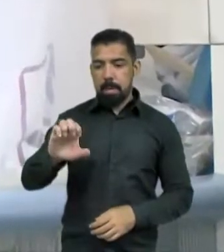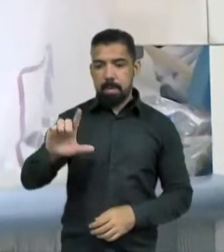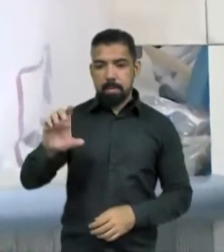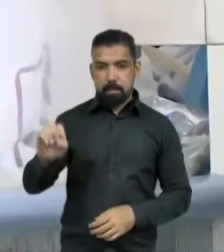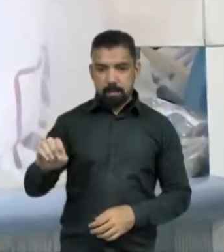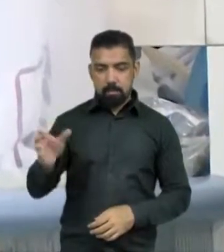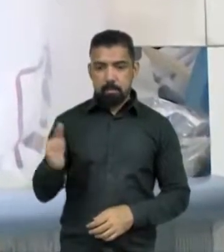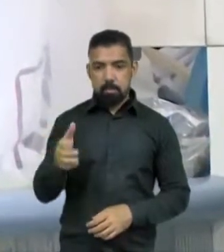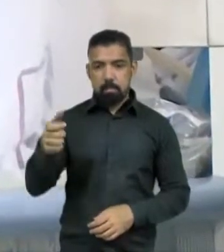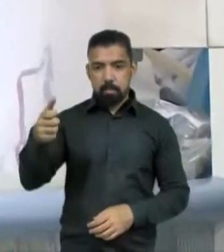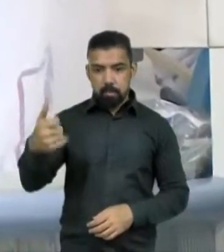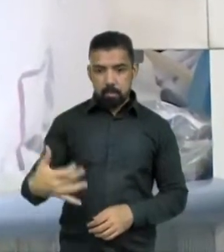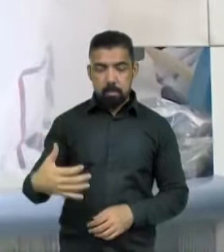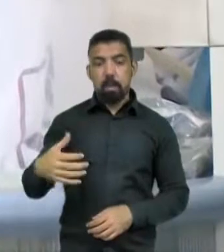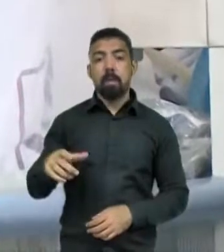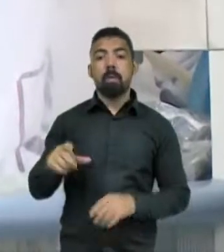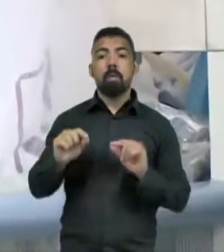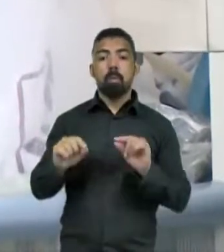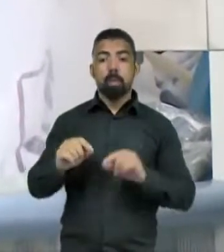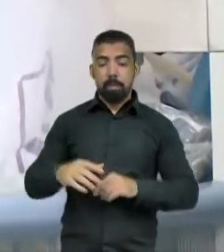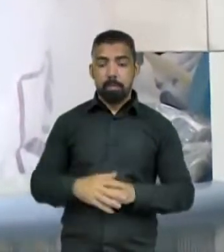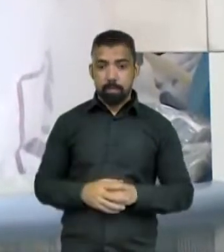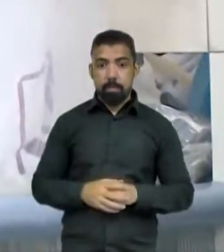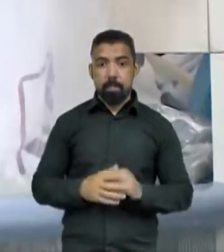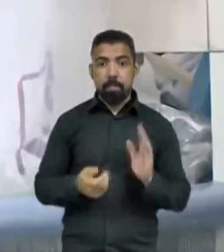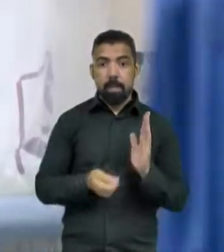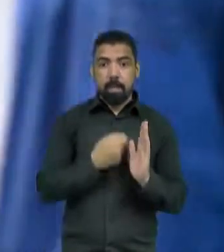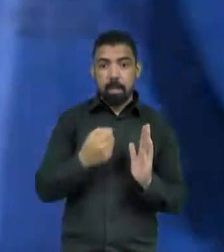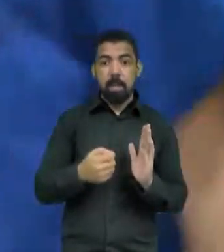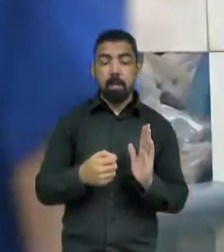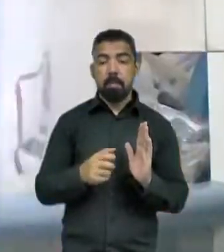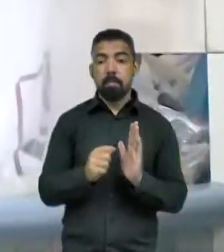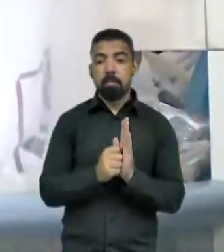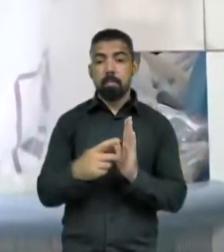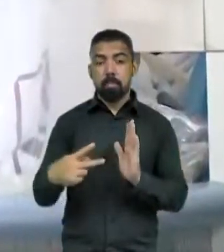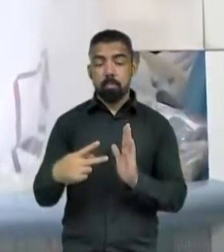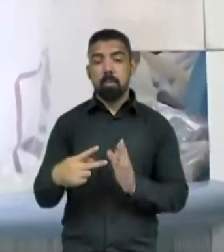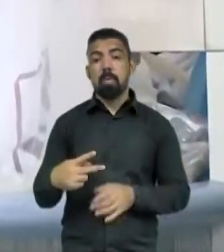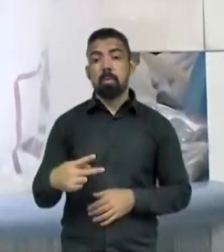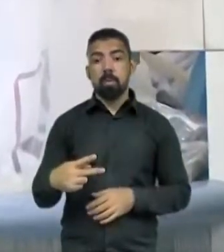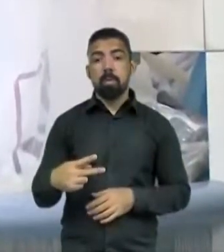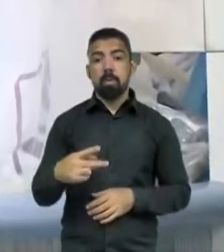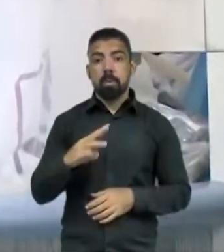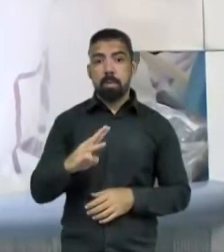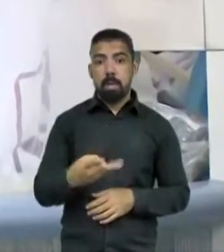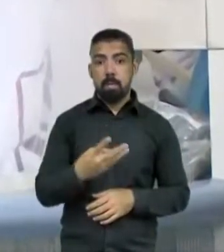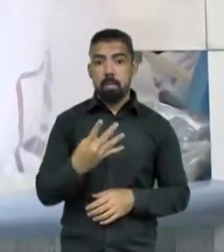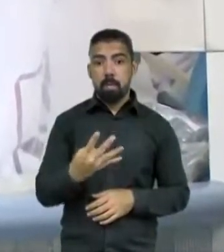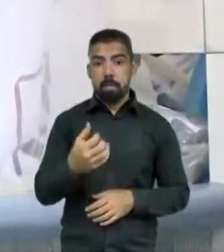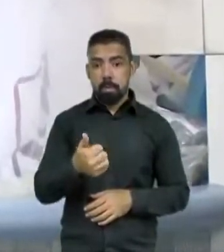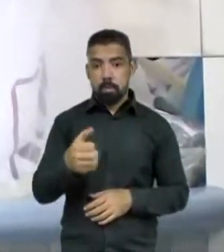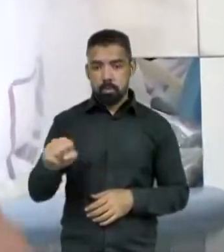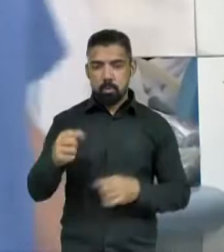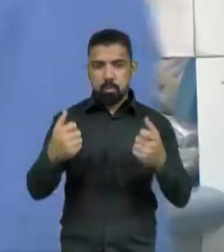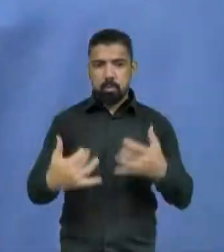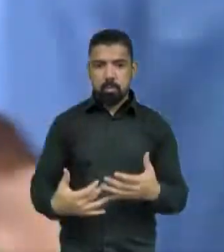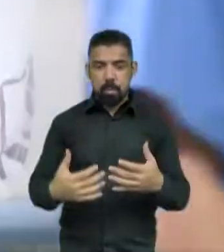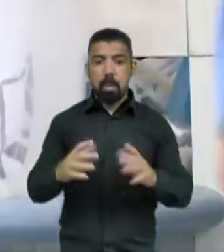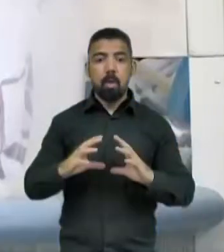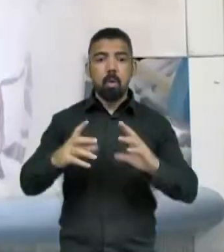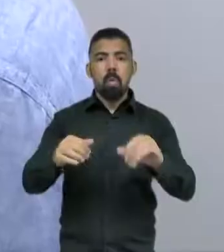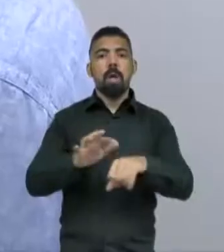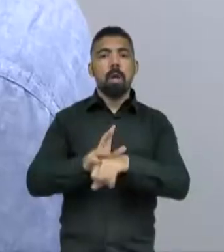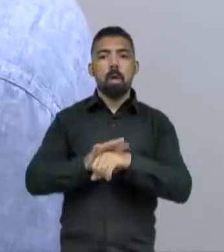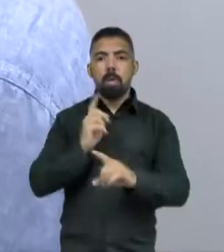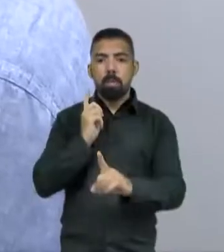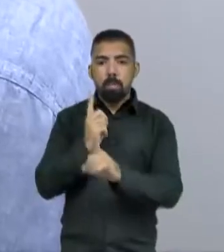número 3.418, que estabelece que todos os casos do país devem ser relatados diretamente ao